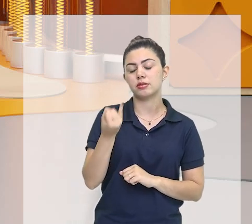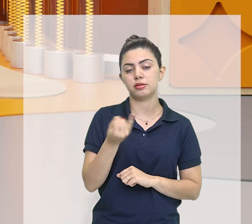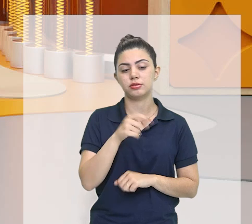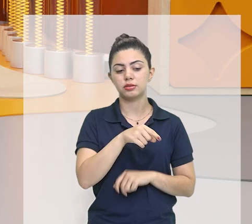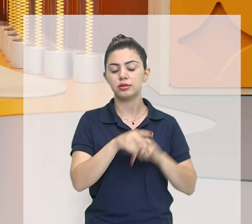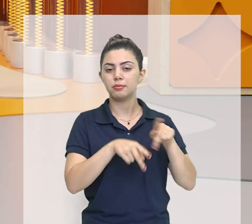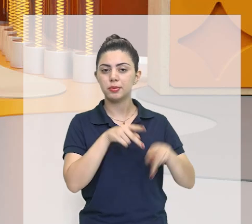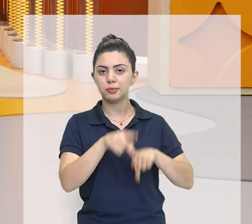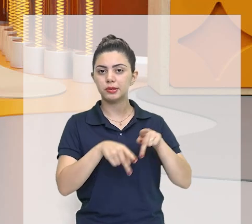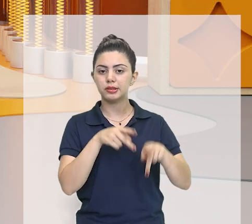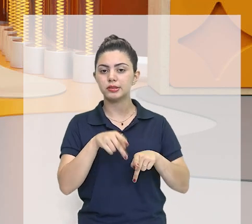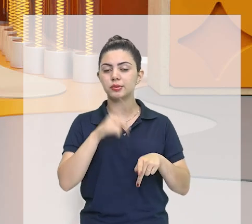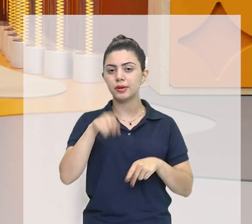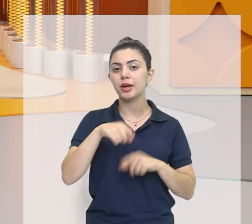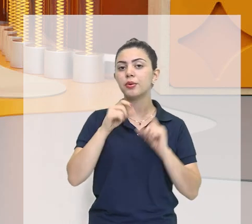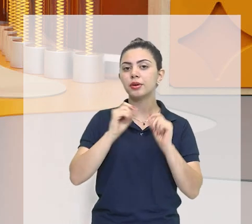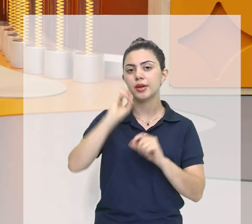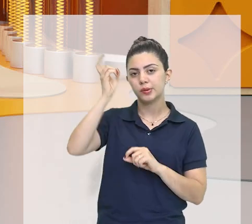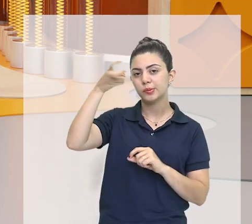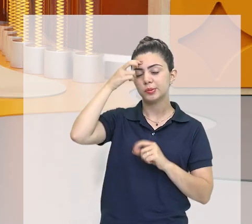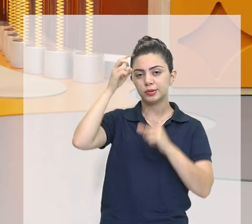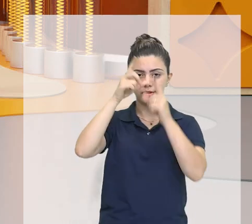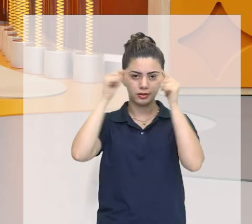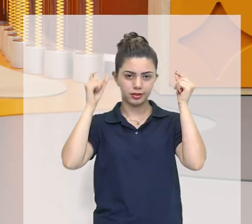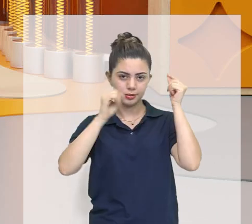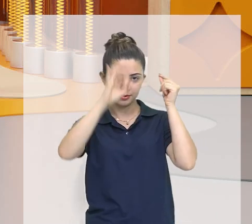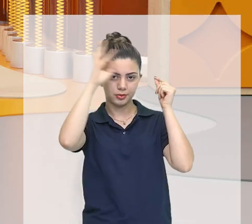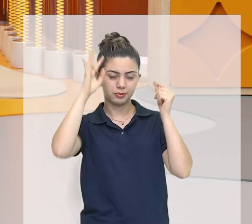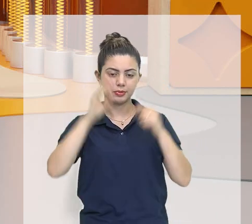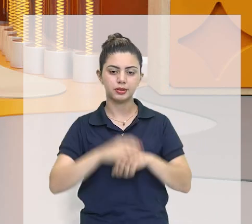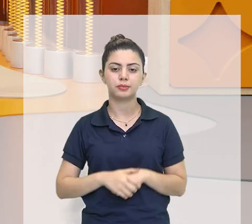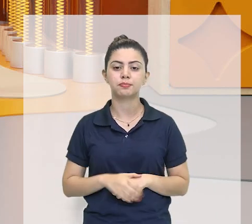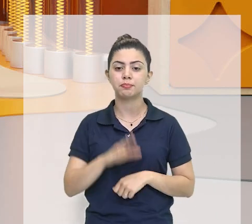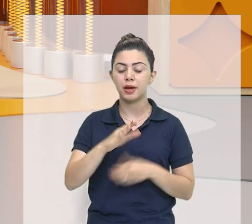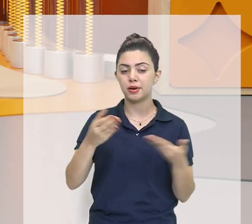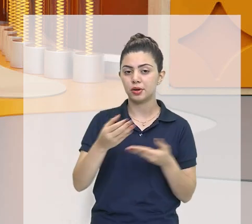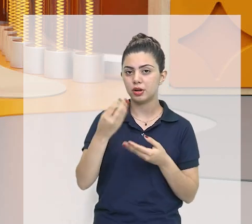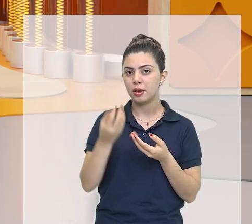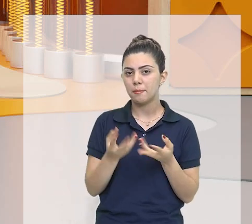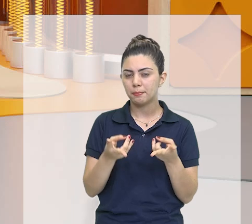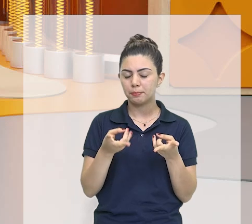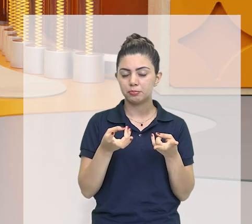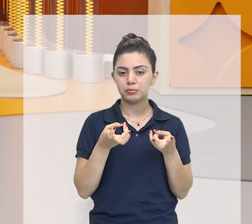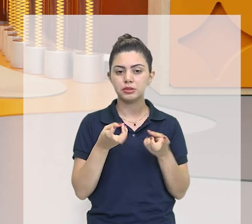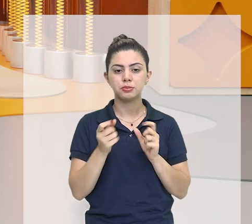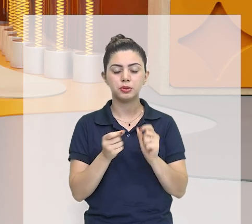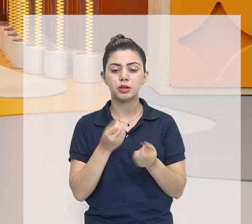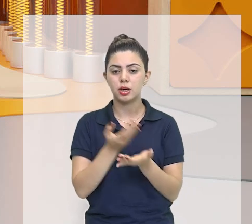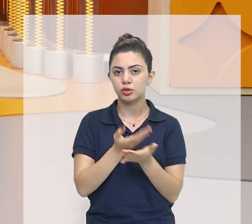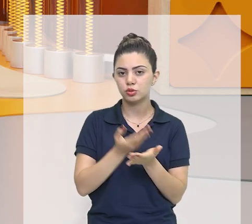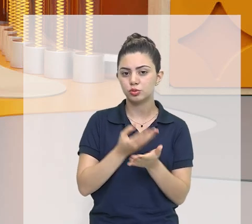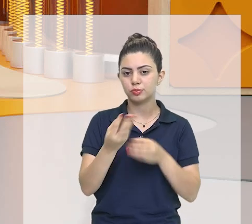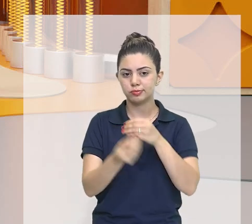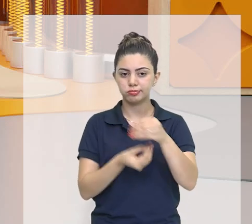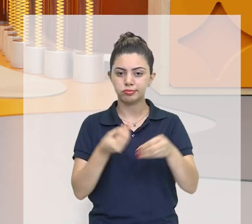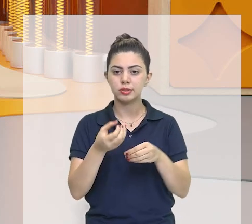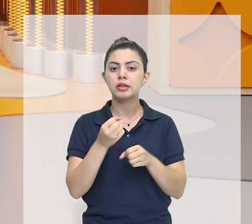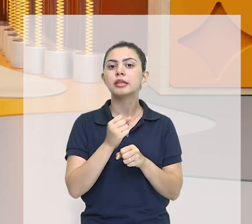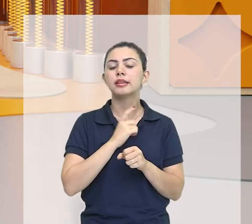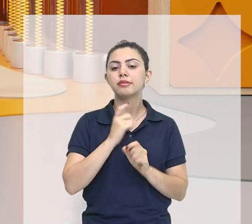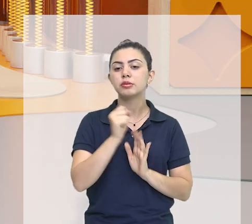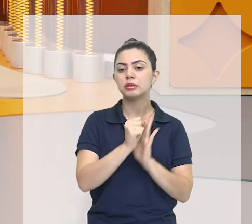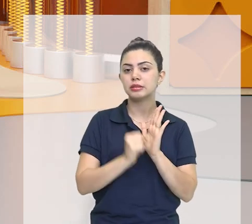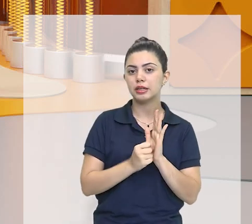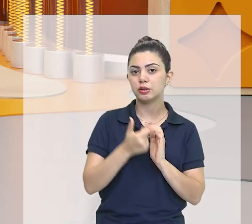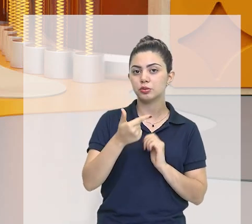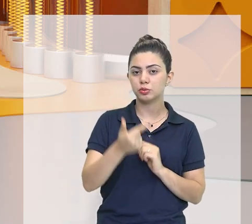civilização, que é, então, aí a cultura greco-romana. Vamos ver, então, a fusão, ela teve início, então, a partir do século II a.C.,